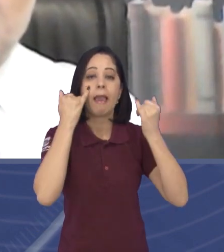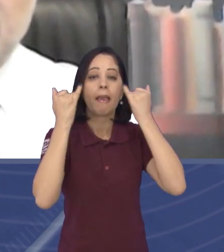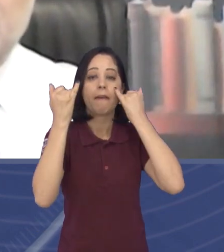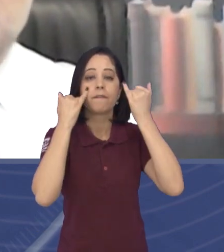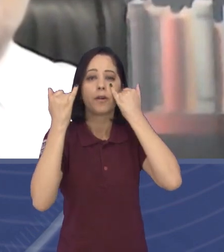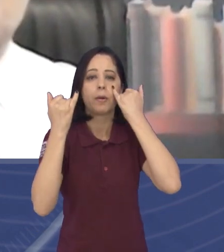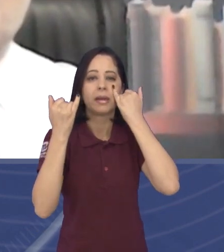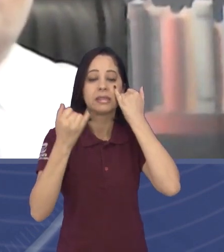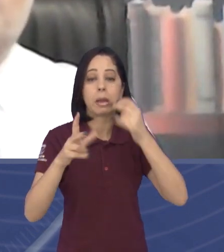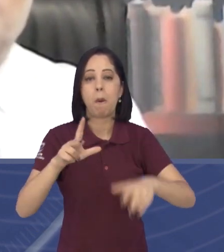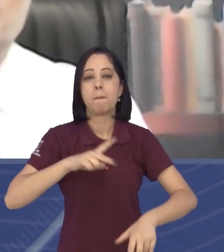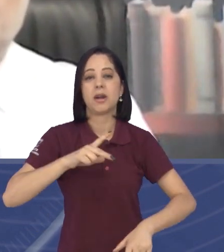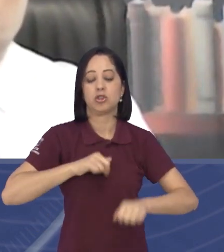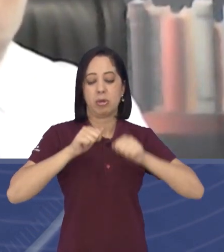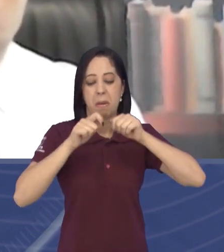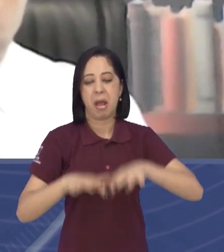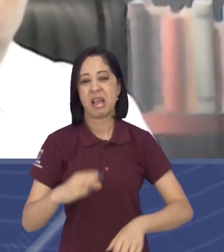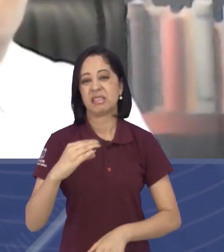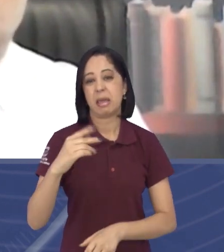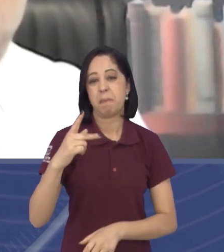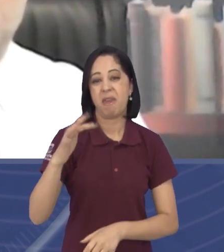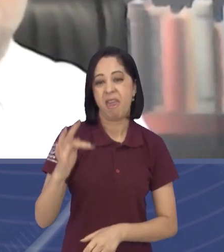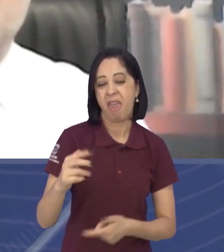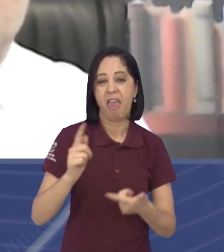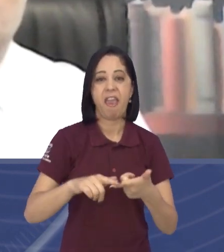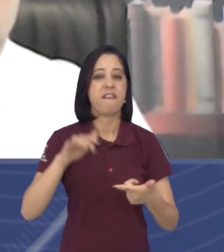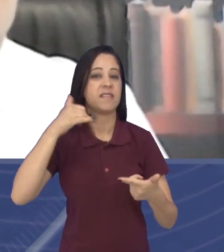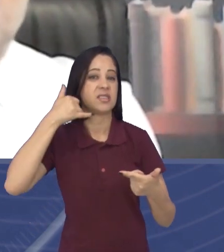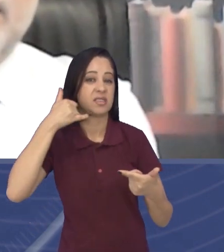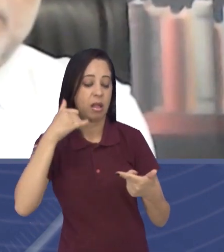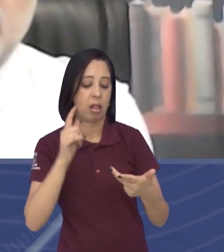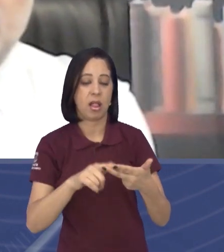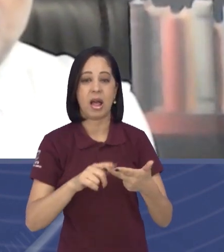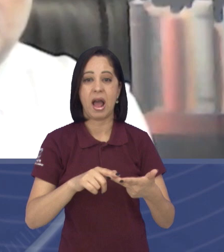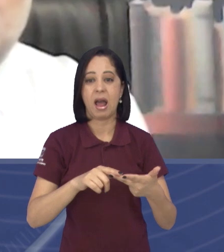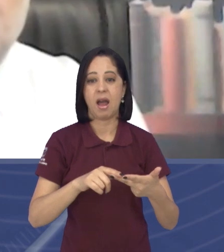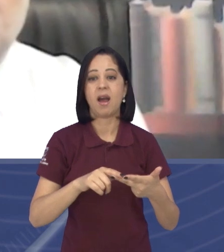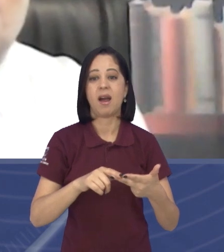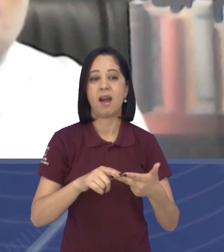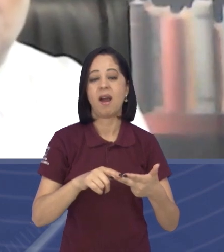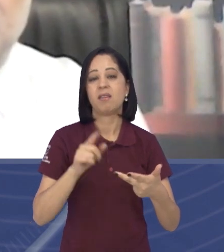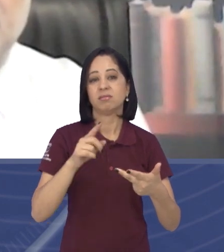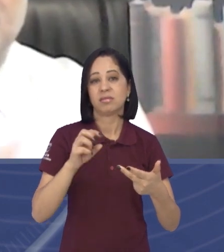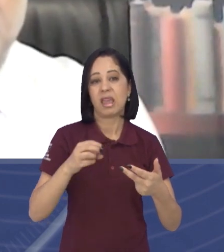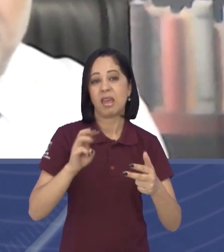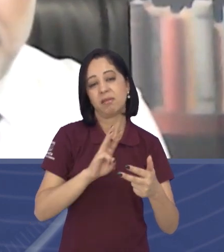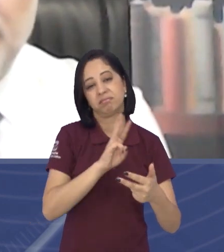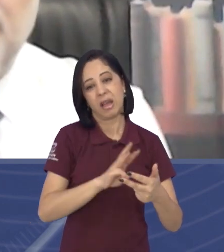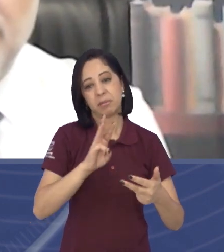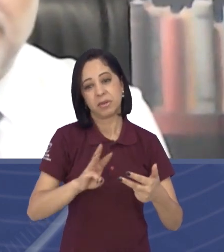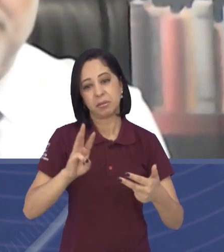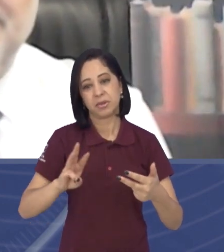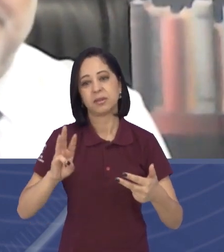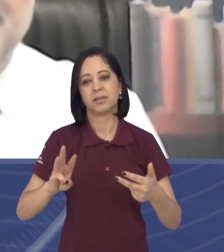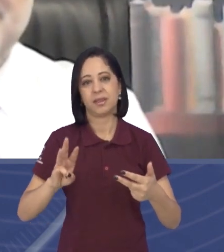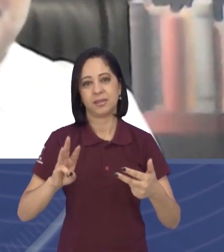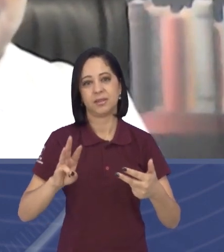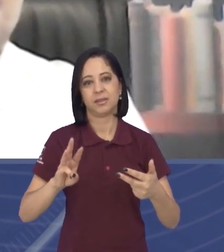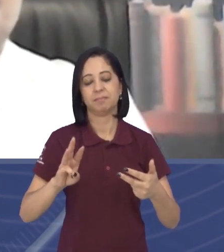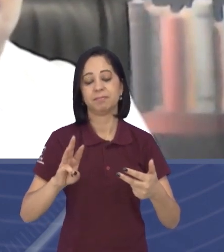de CPF, celular, e-mail, eles são utilizados para esses fins, que são as